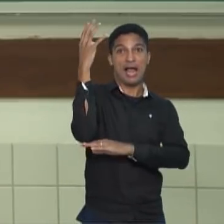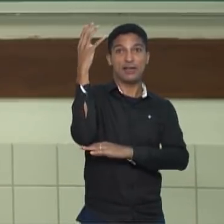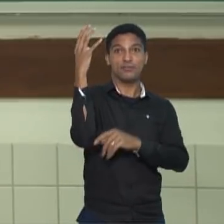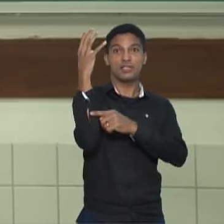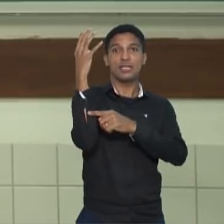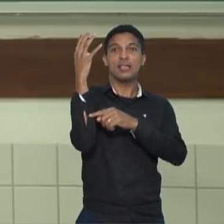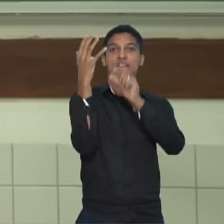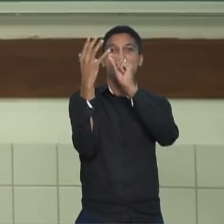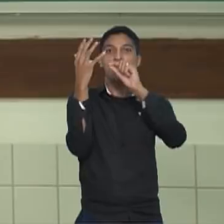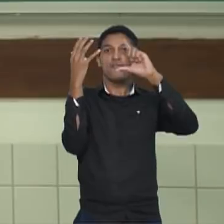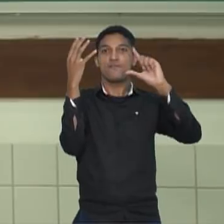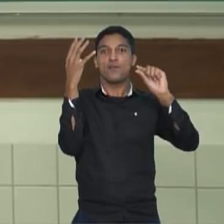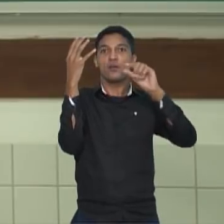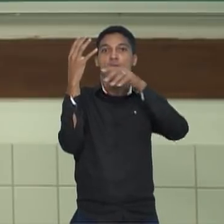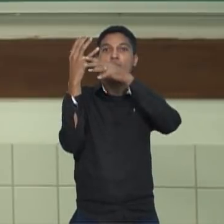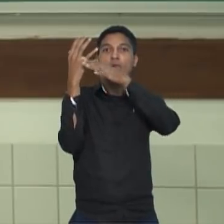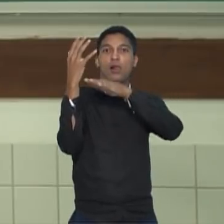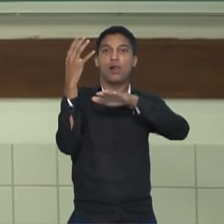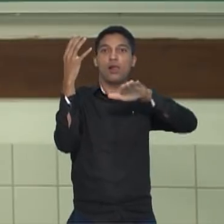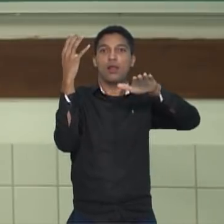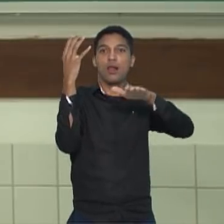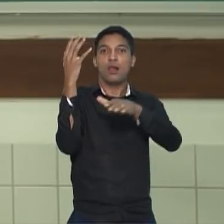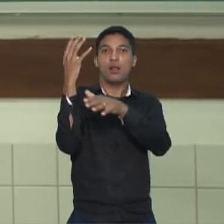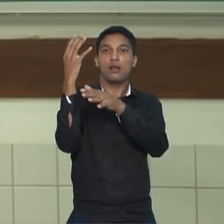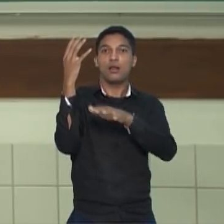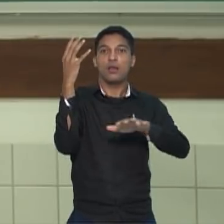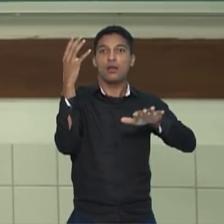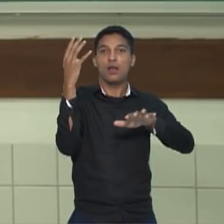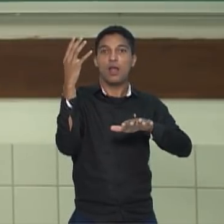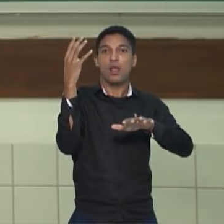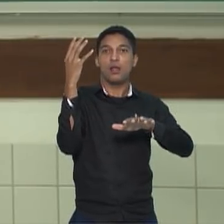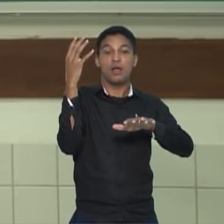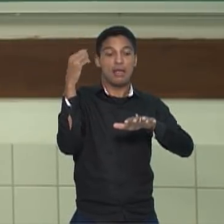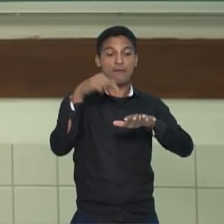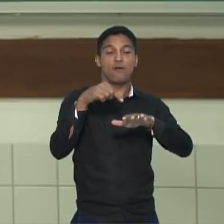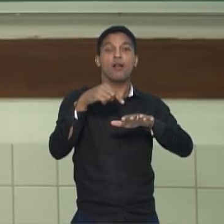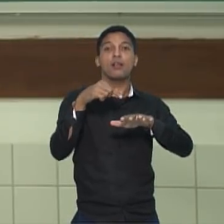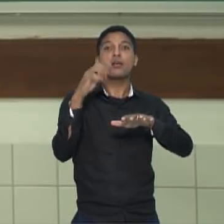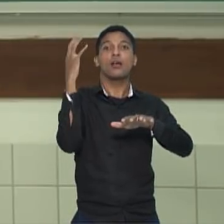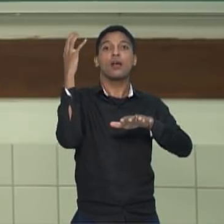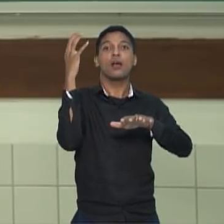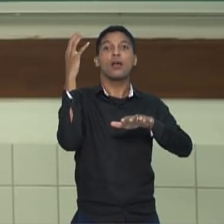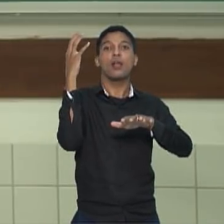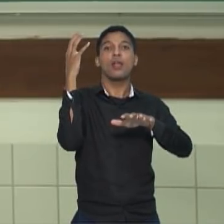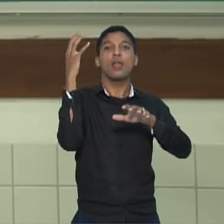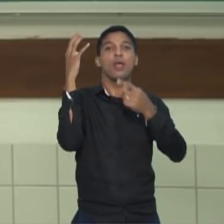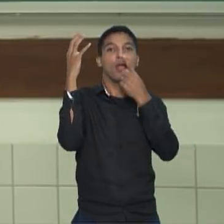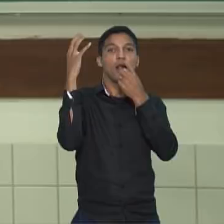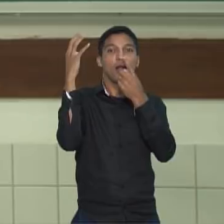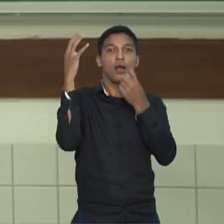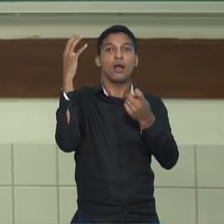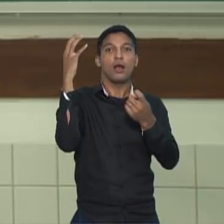caiu. Esta folha, ela está morta e ela vai se decompor.